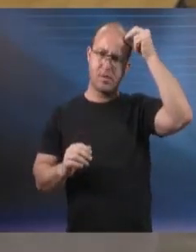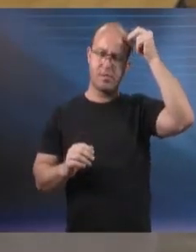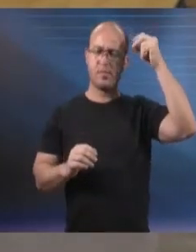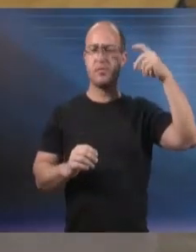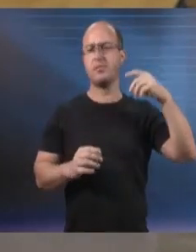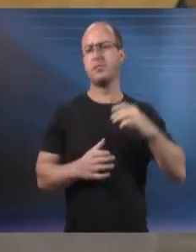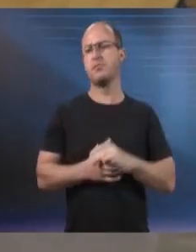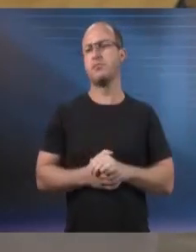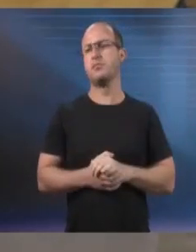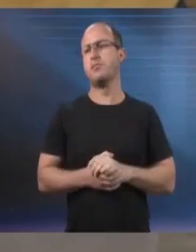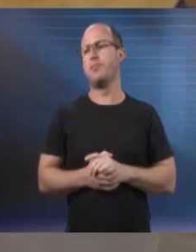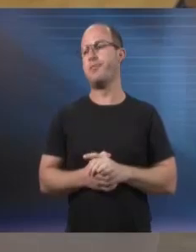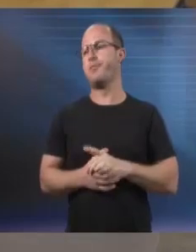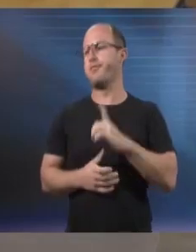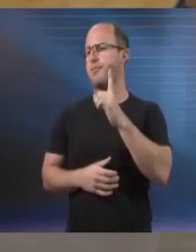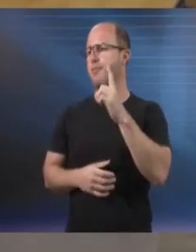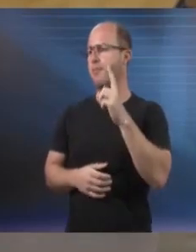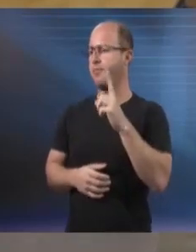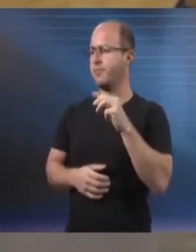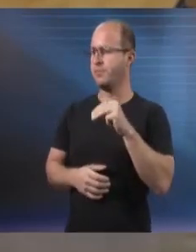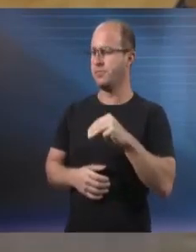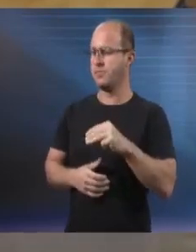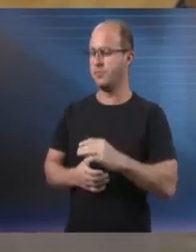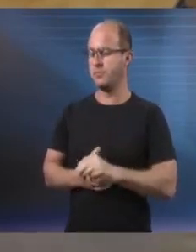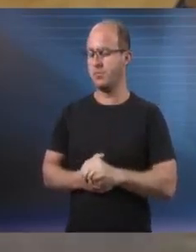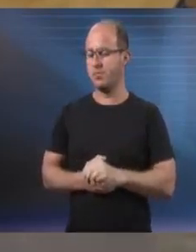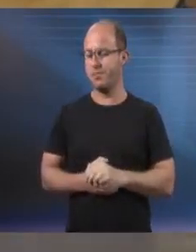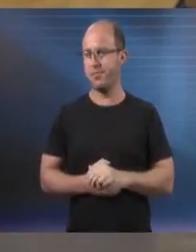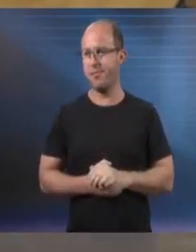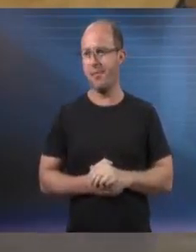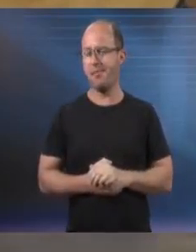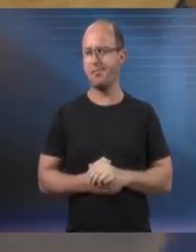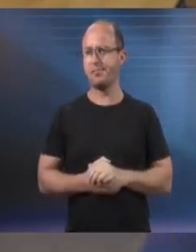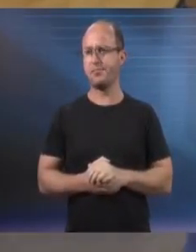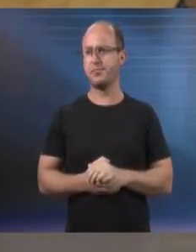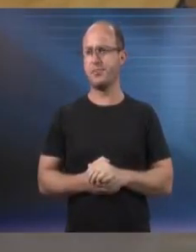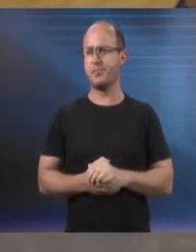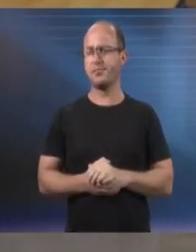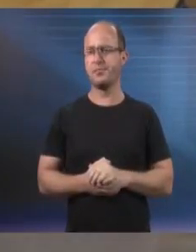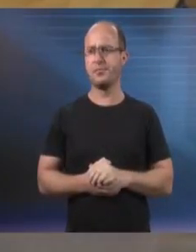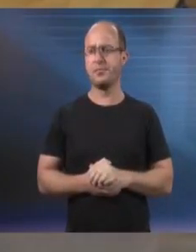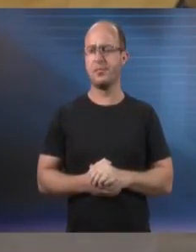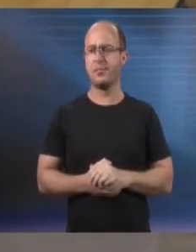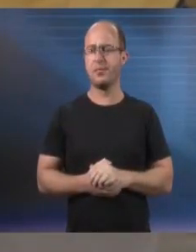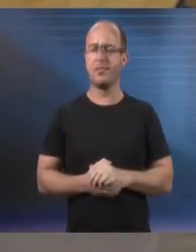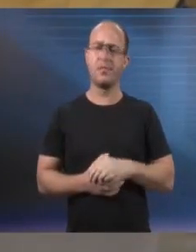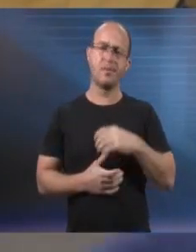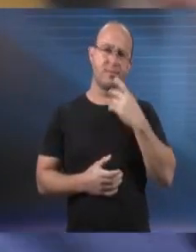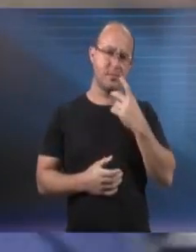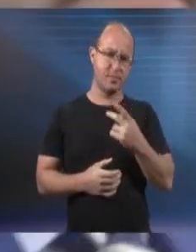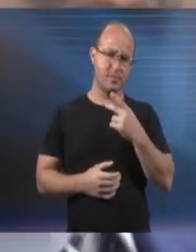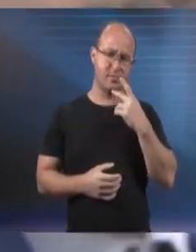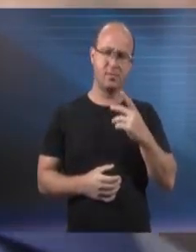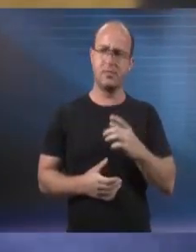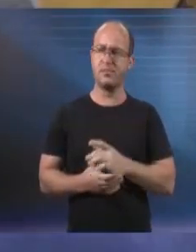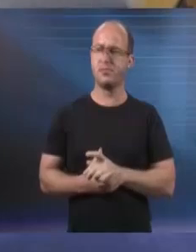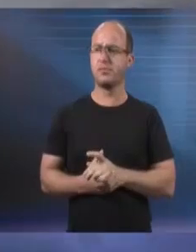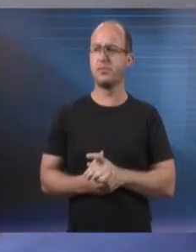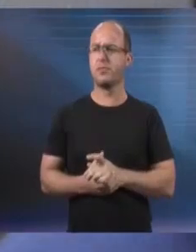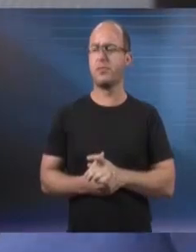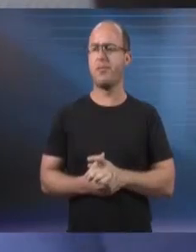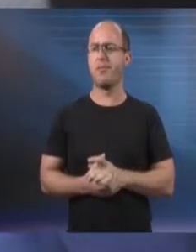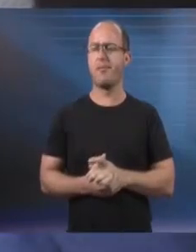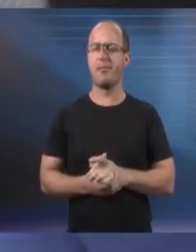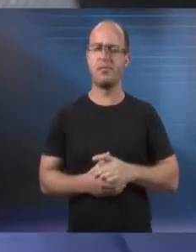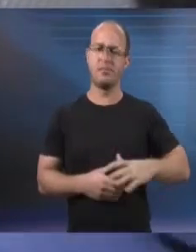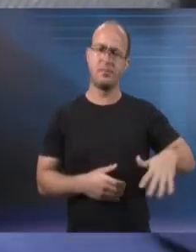Parelhas. Presidente, eu queria pedir só mais um minuto. Um minuto para o deputado Francisco. E dizer, colegas deputados,